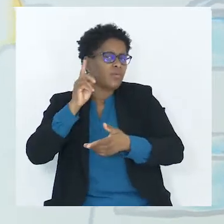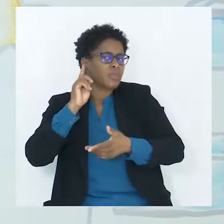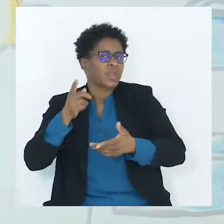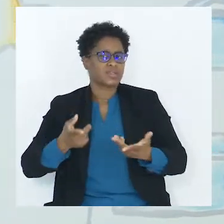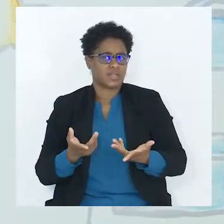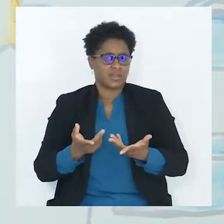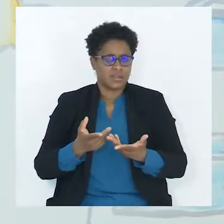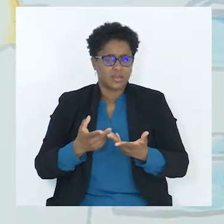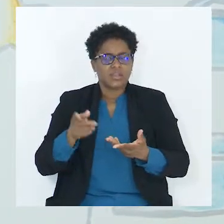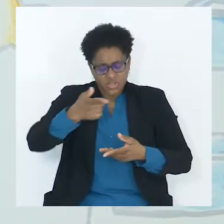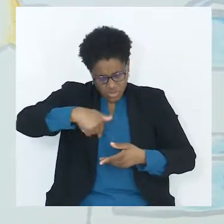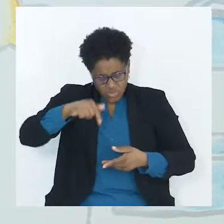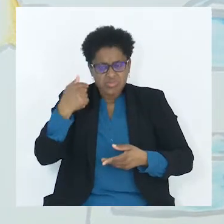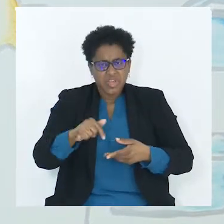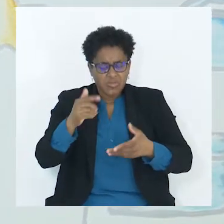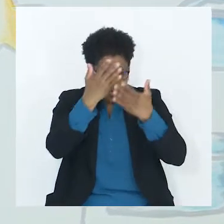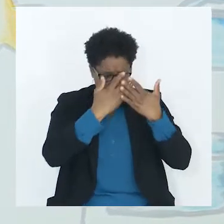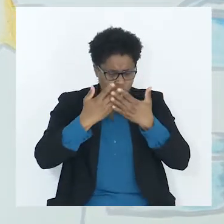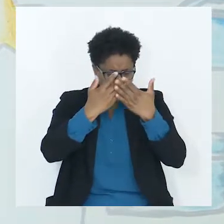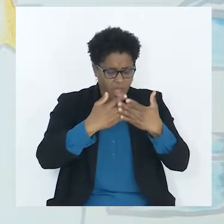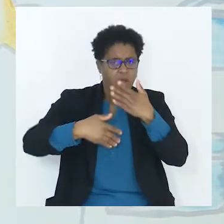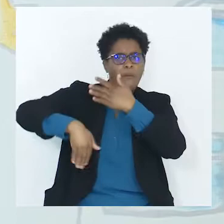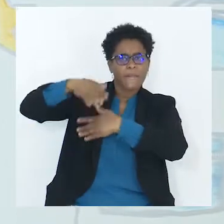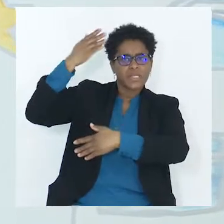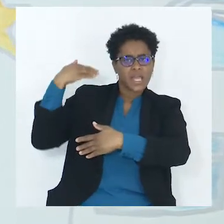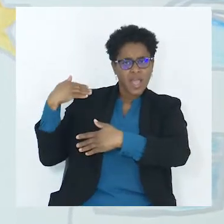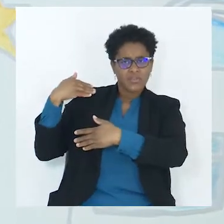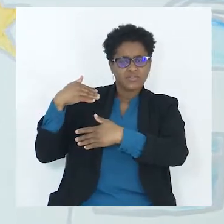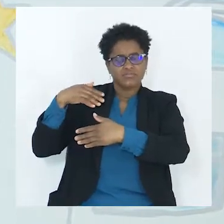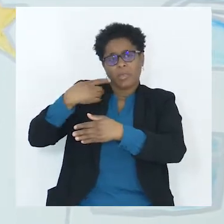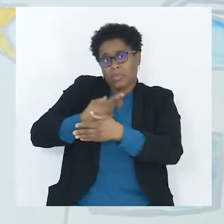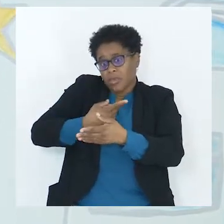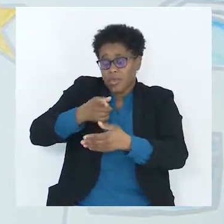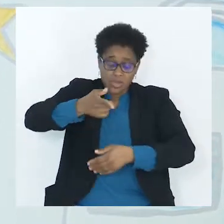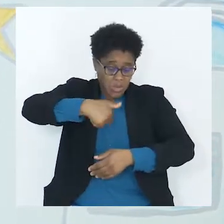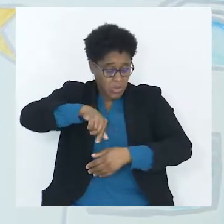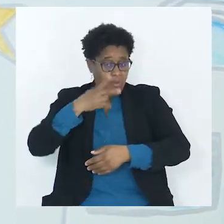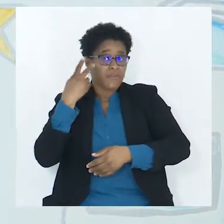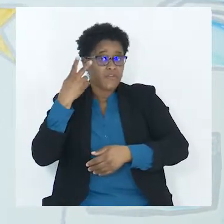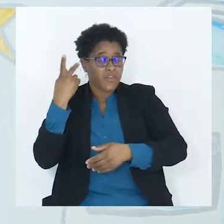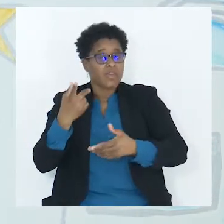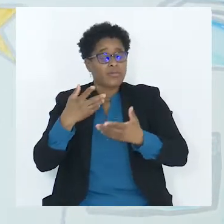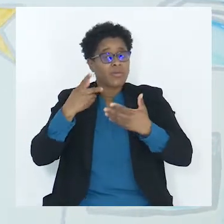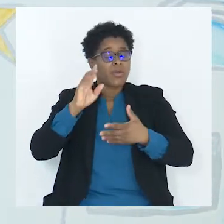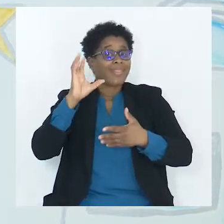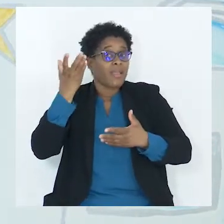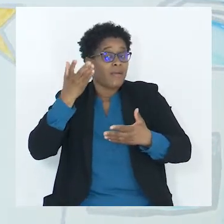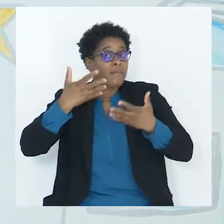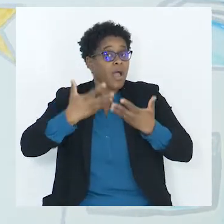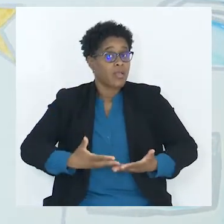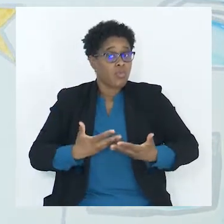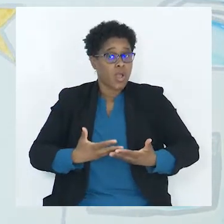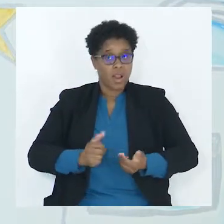importância de estarmos a estudar o passado, sendo nós vivemos numa era muito